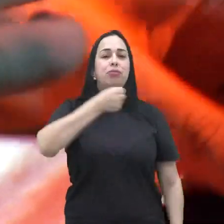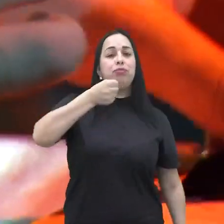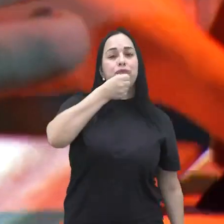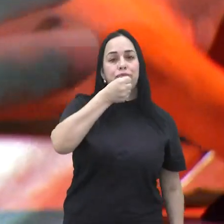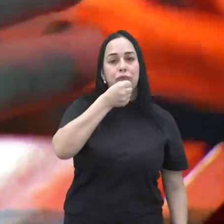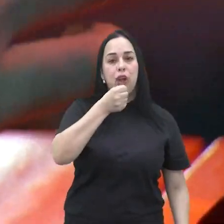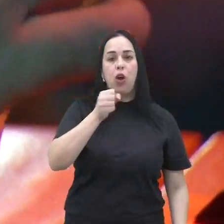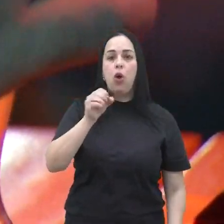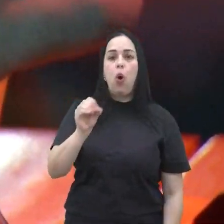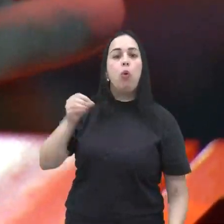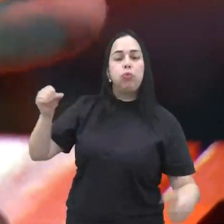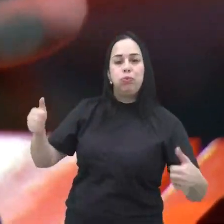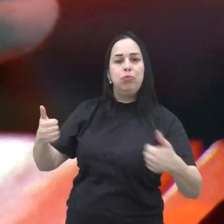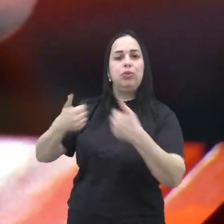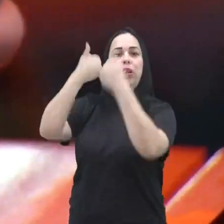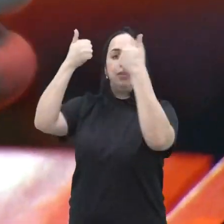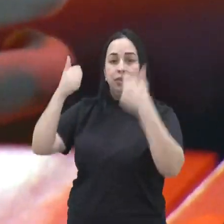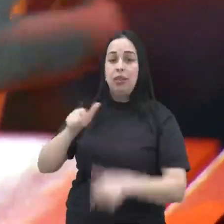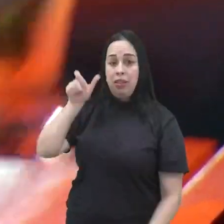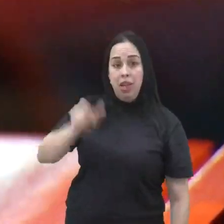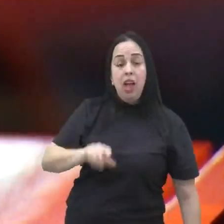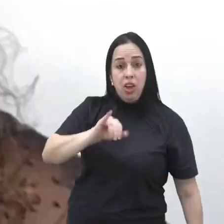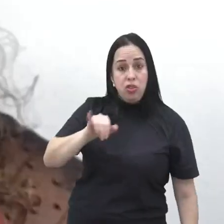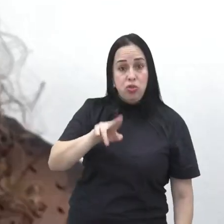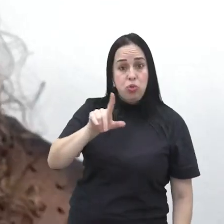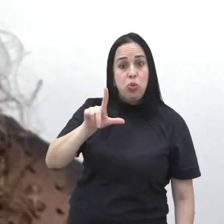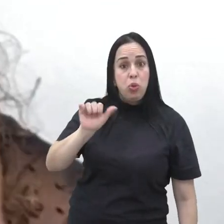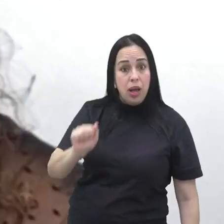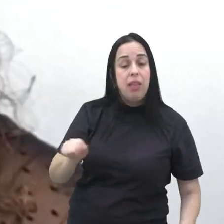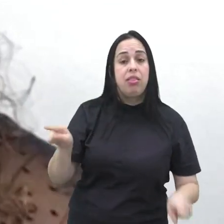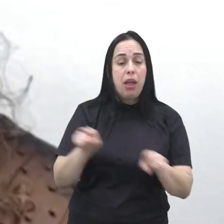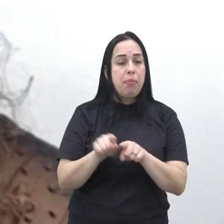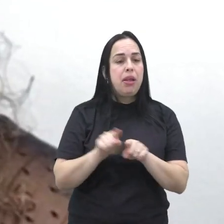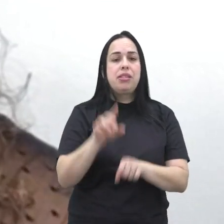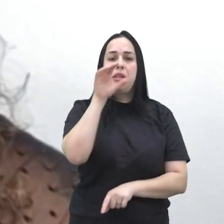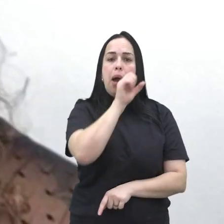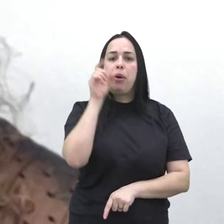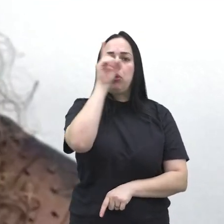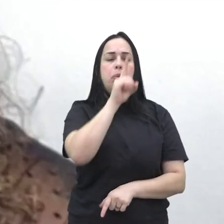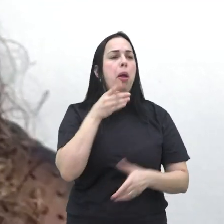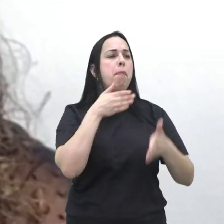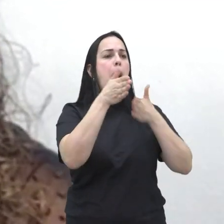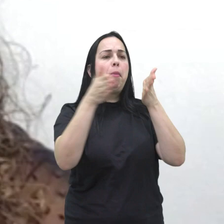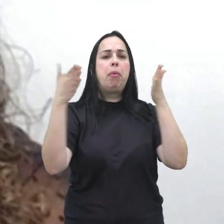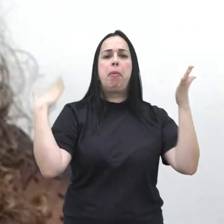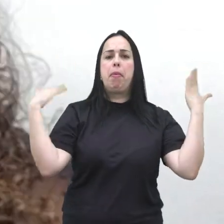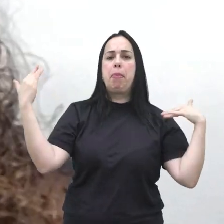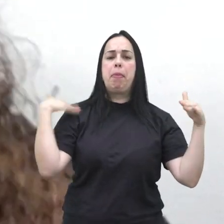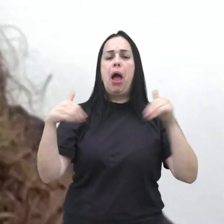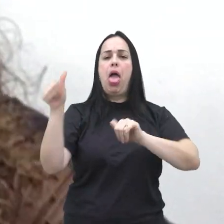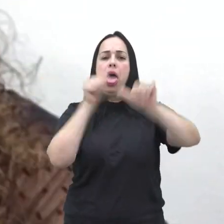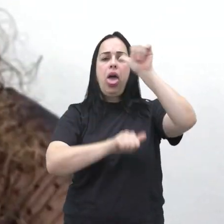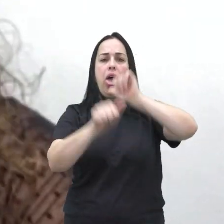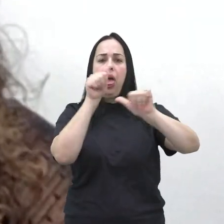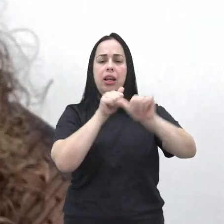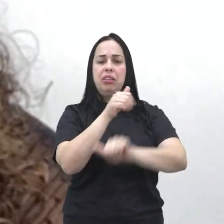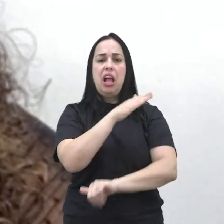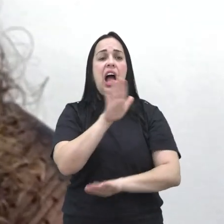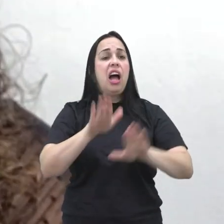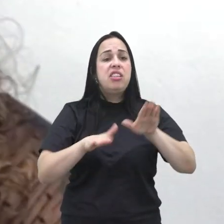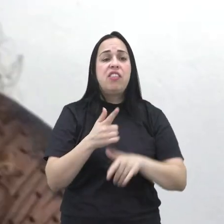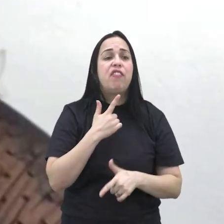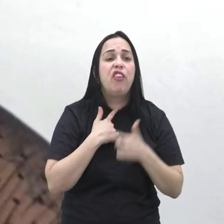é uma ocasião para tomar uma cervejinha ou um drink. Com a Júlia era assim também. Ela costumava sair aos fins de semana